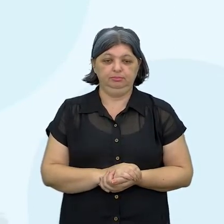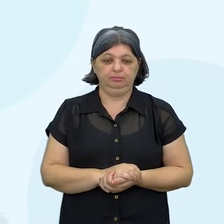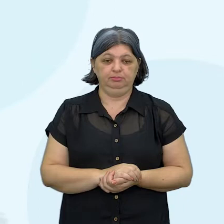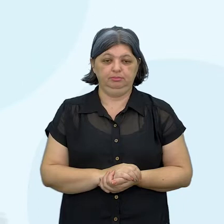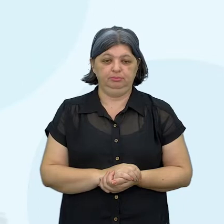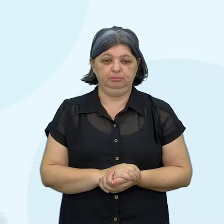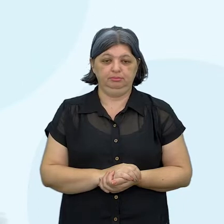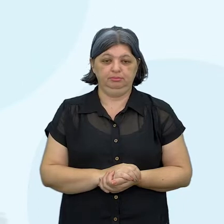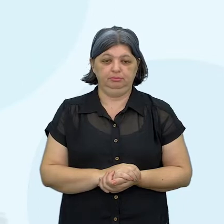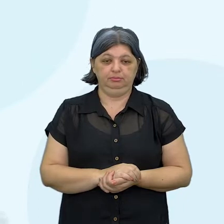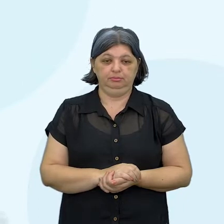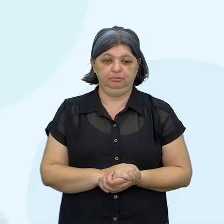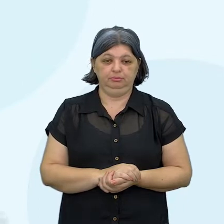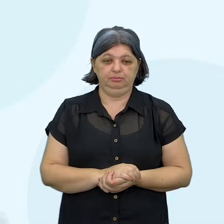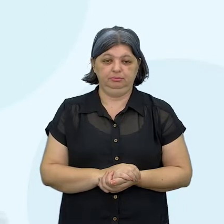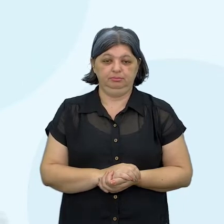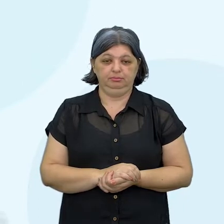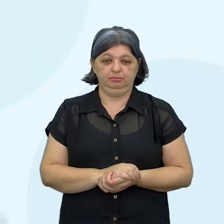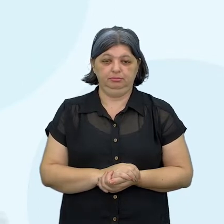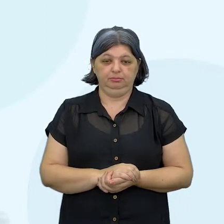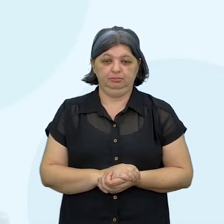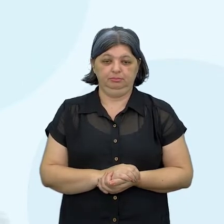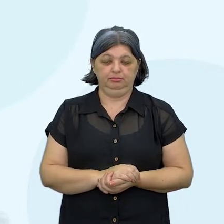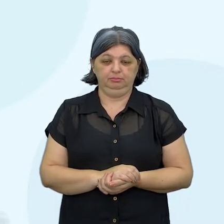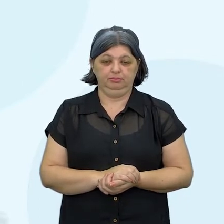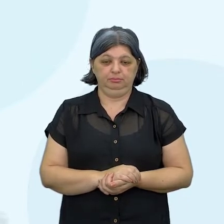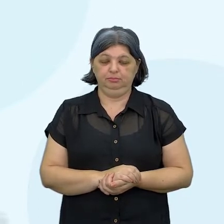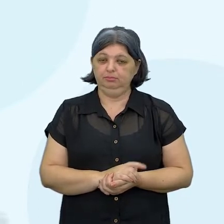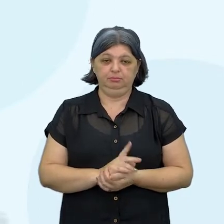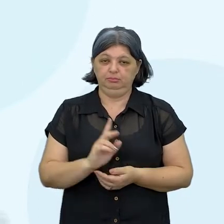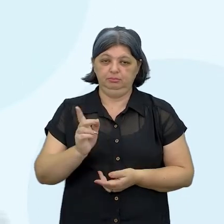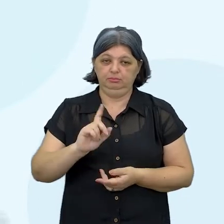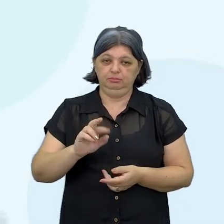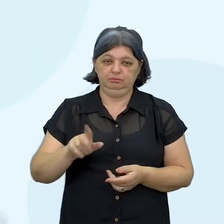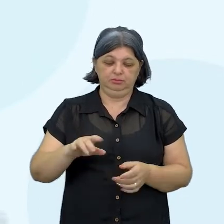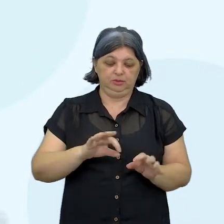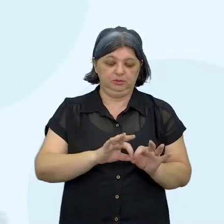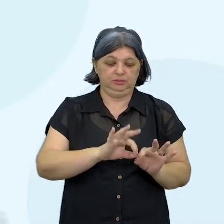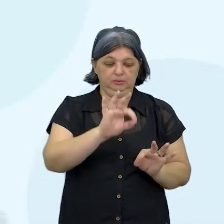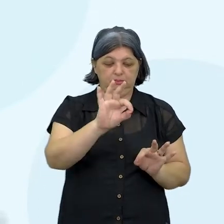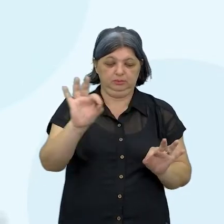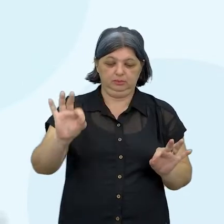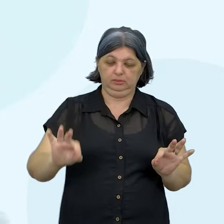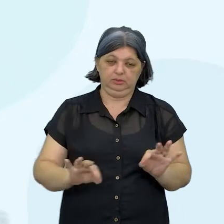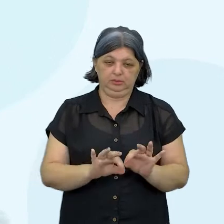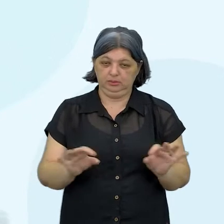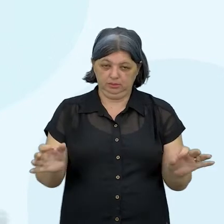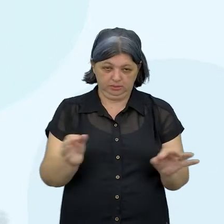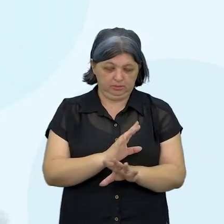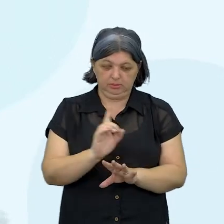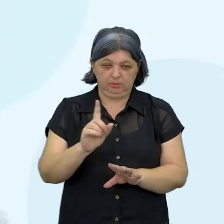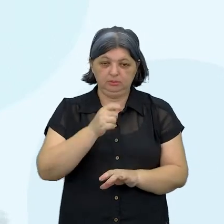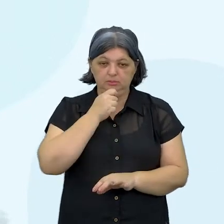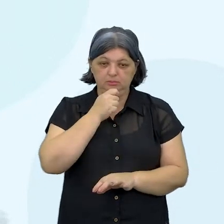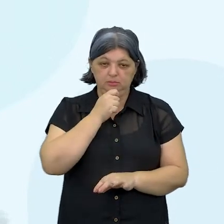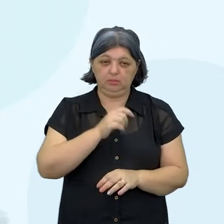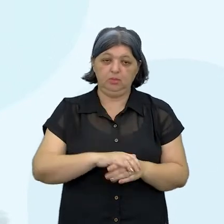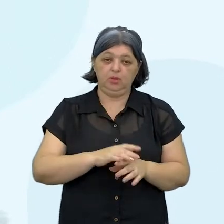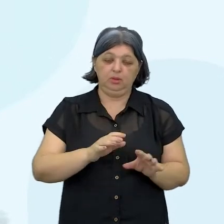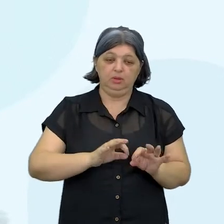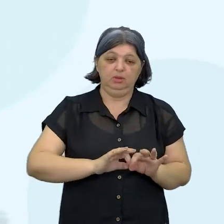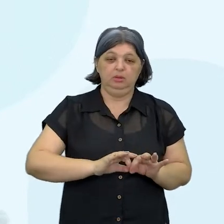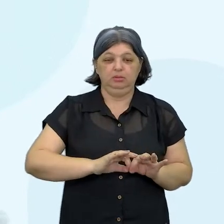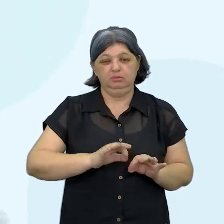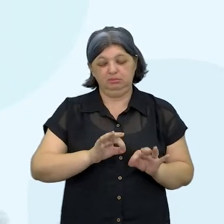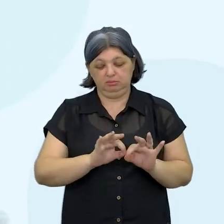1, 2, 3, 4, 5, 6, 7. Não, não foi um quadrado, mas é quase um quadrado, tá? Porque aqui eu tenho